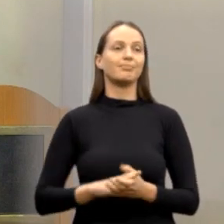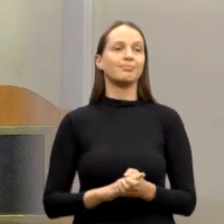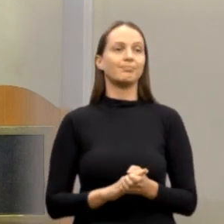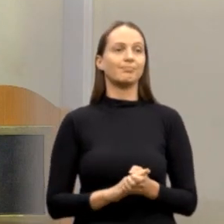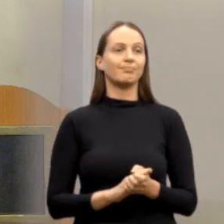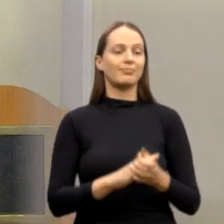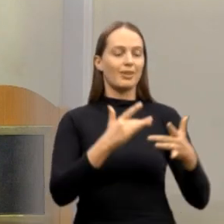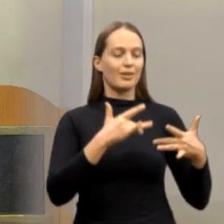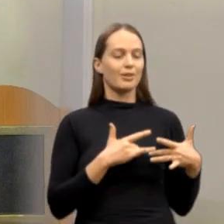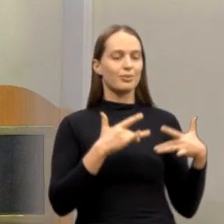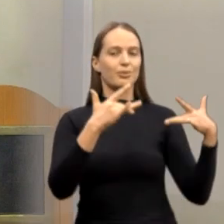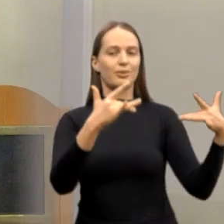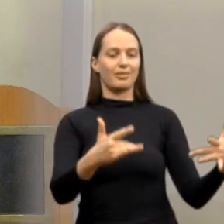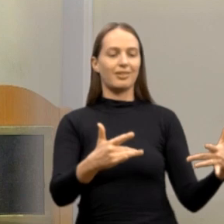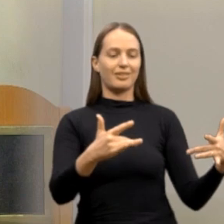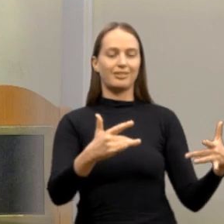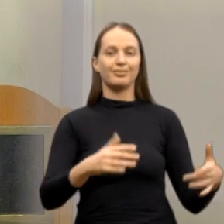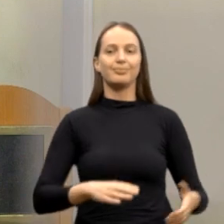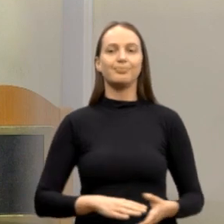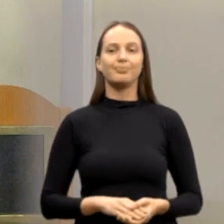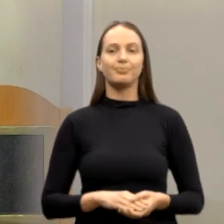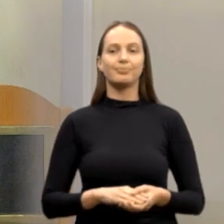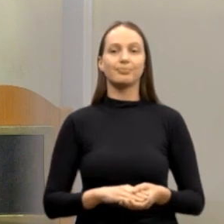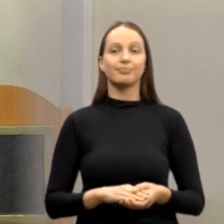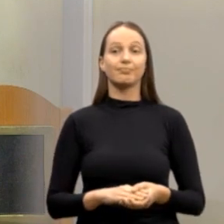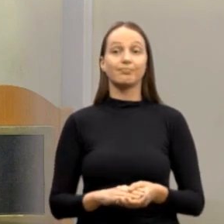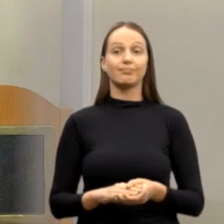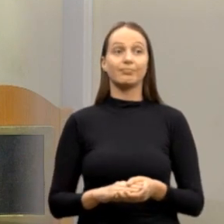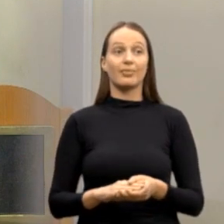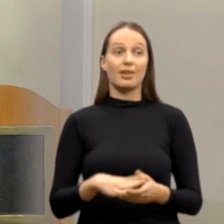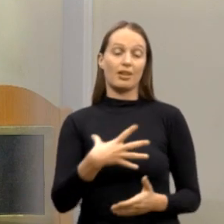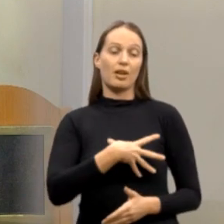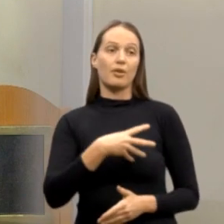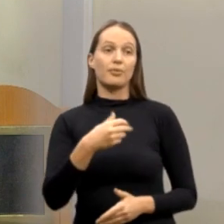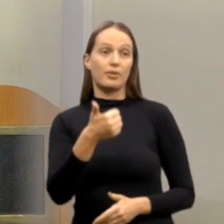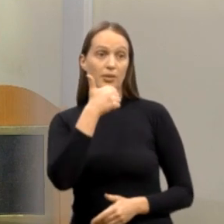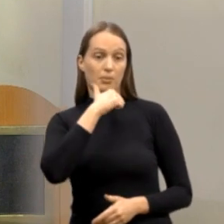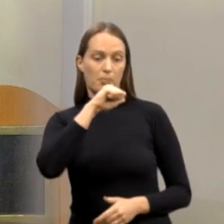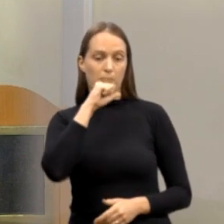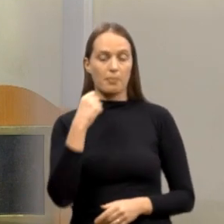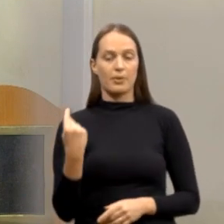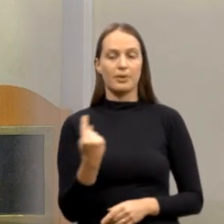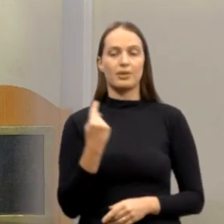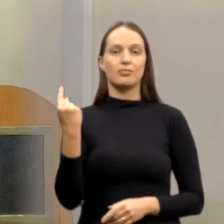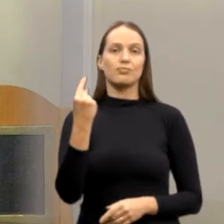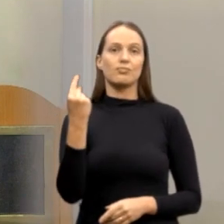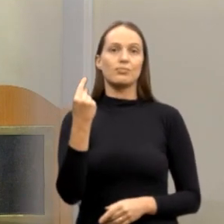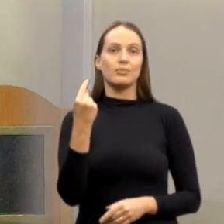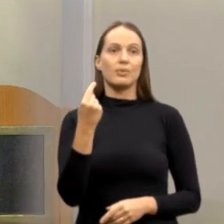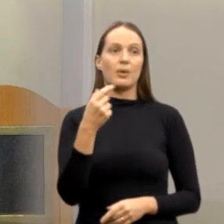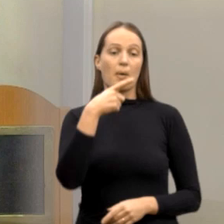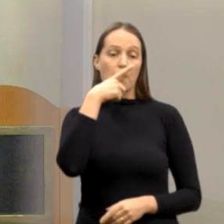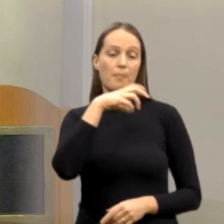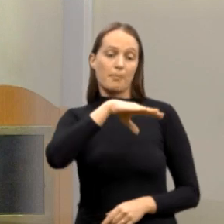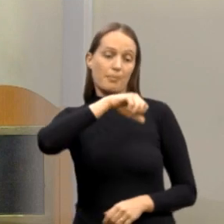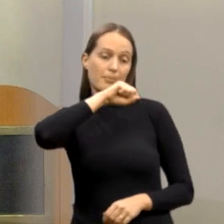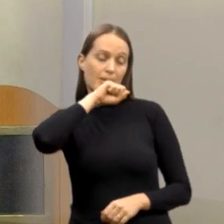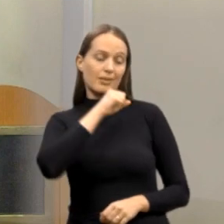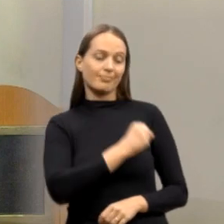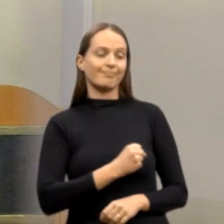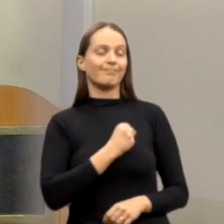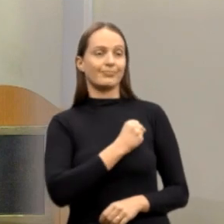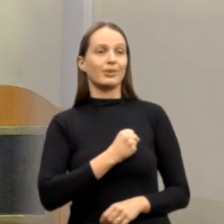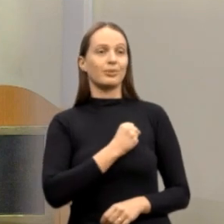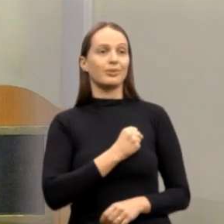maior que o mundo filho único de mãe solteira tinha uma carência enorme de pai que nunca teve e